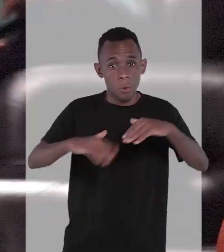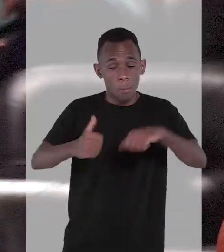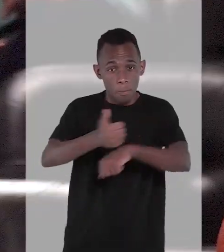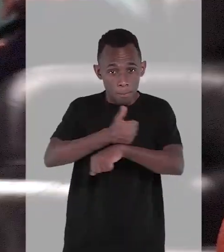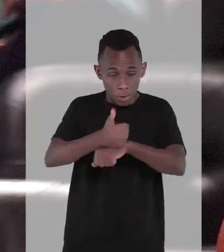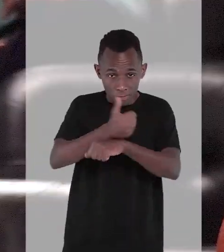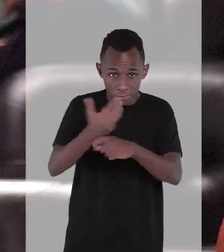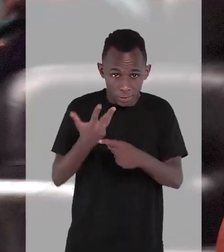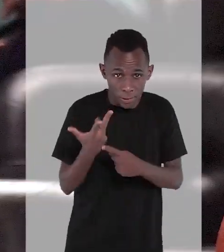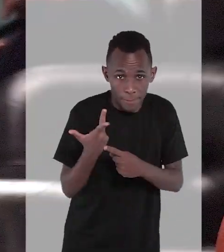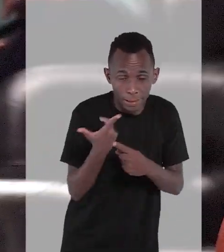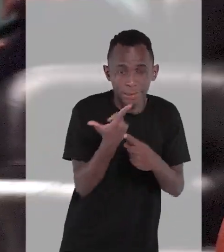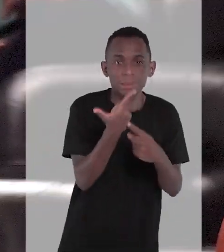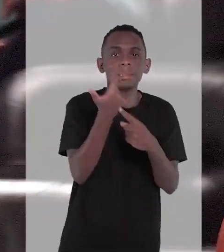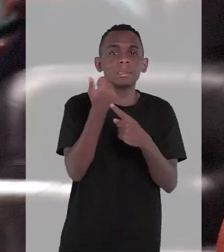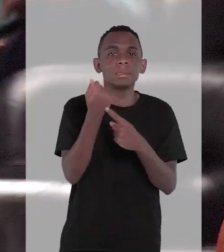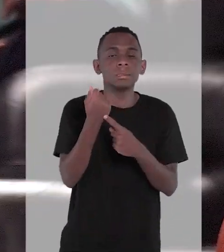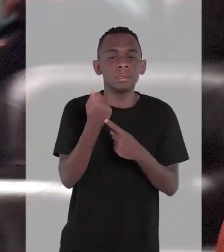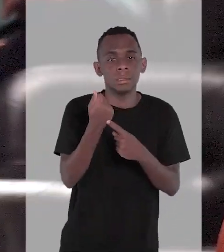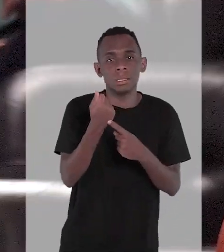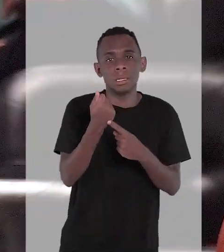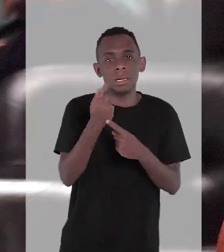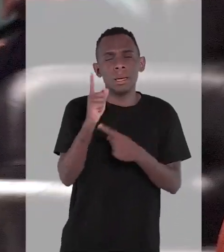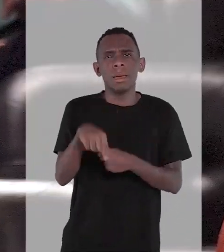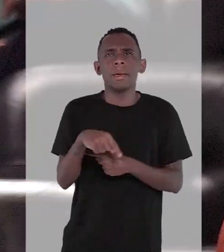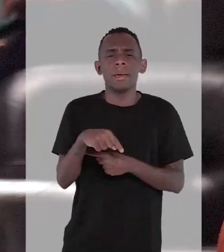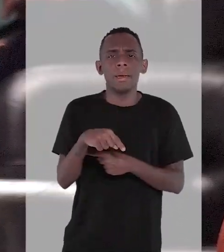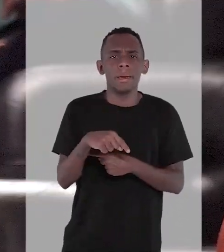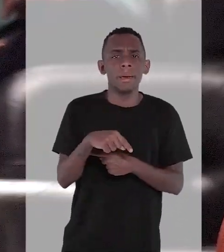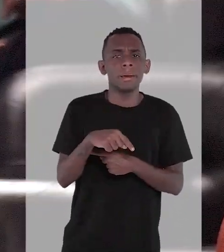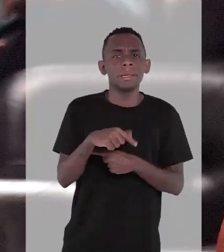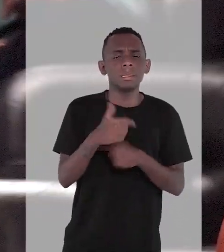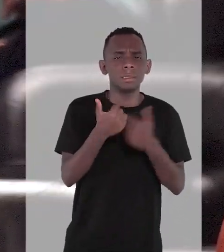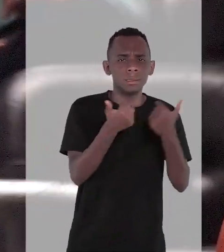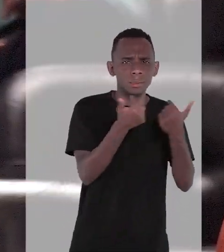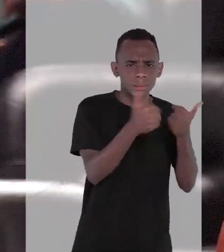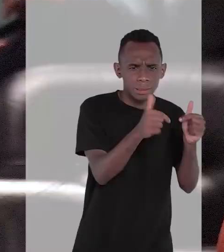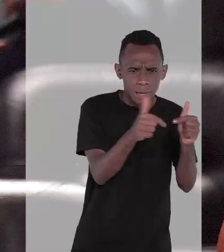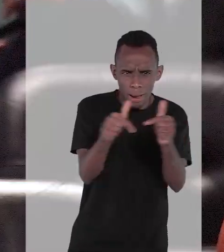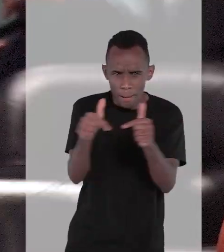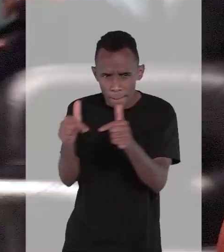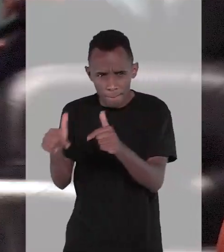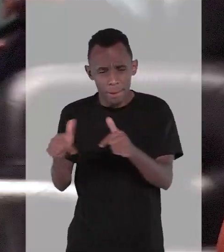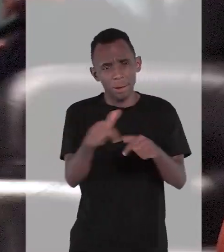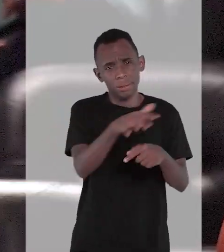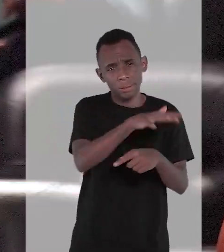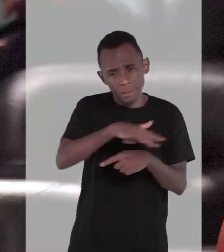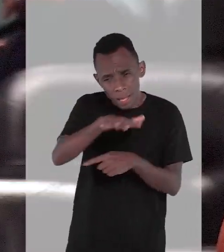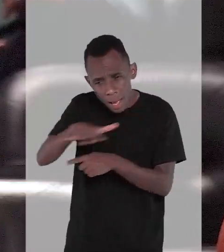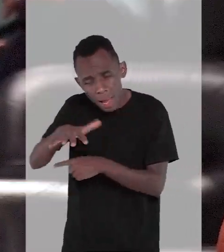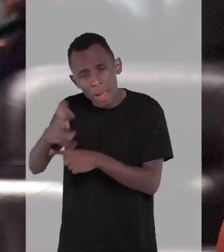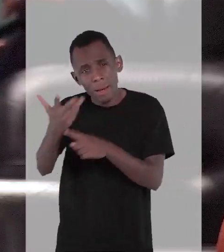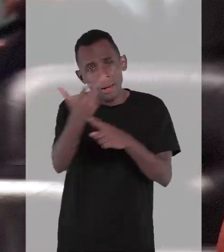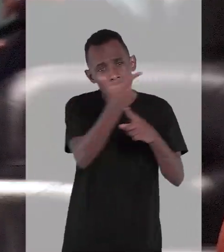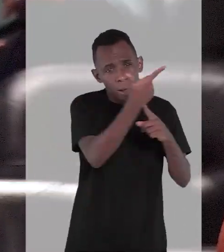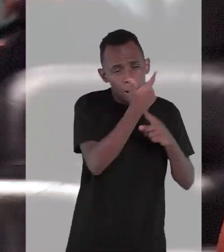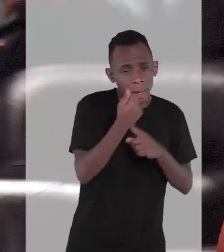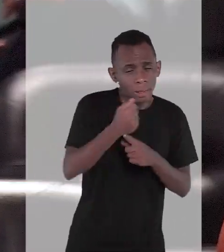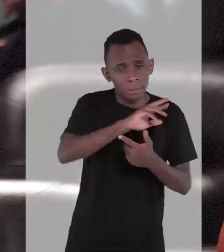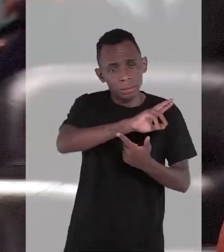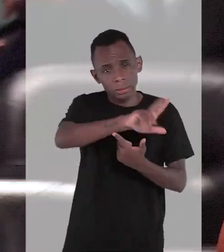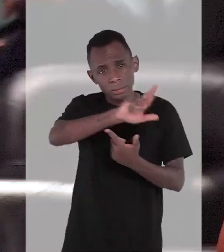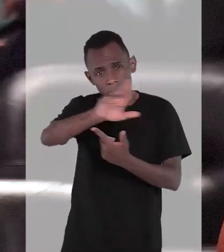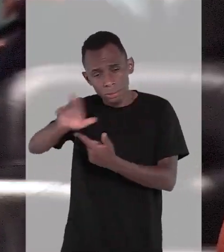O artista, ele é íntegro assim, e atua nas mais variadas modalidades de arte,